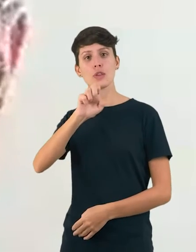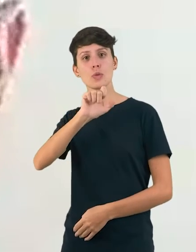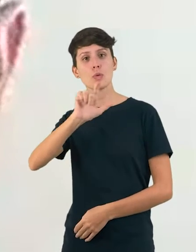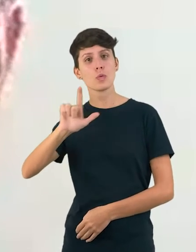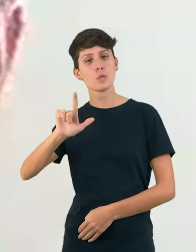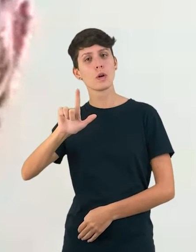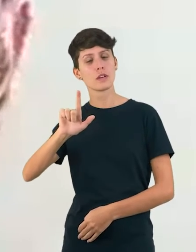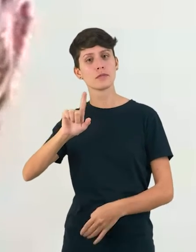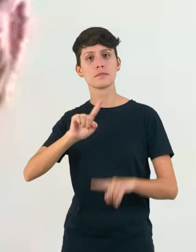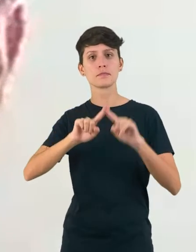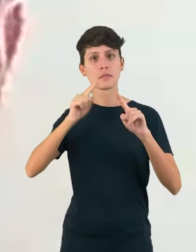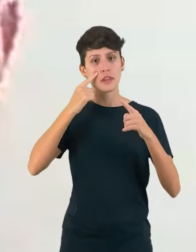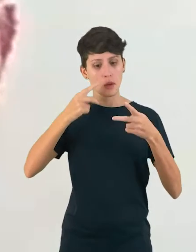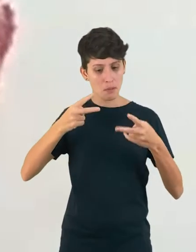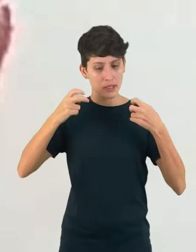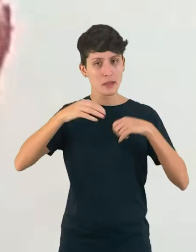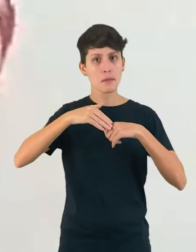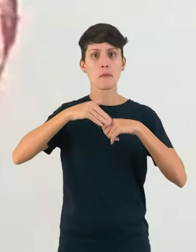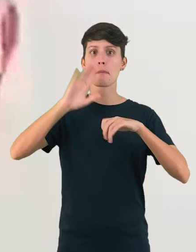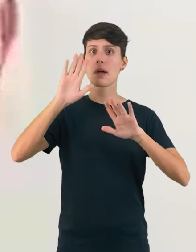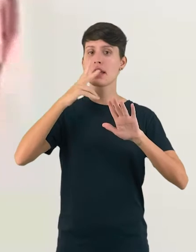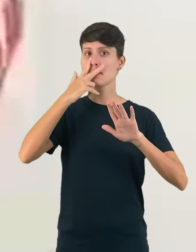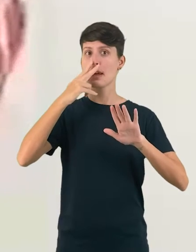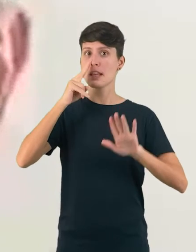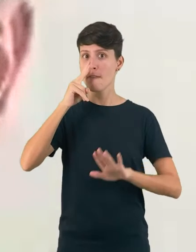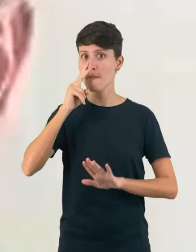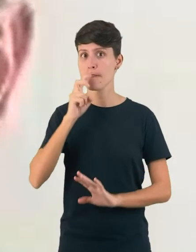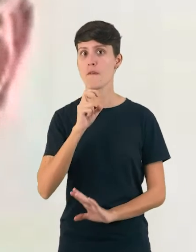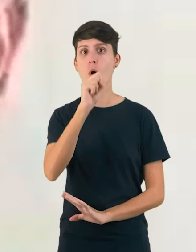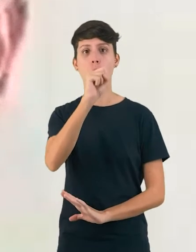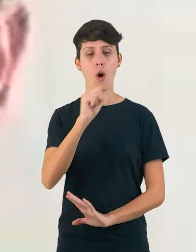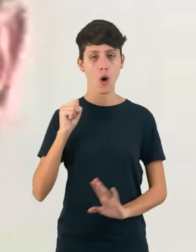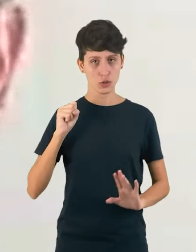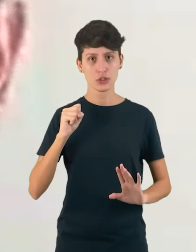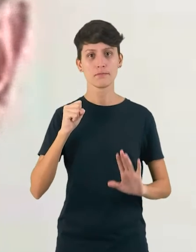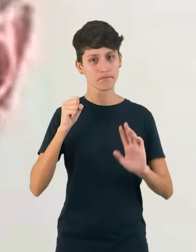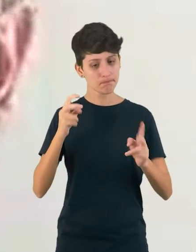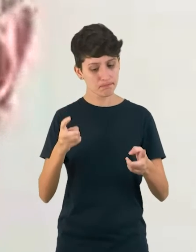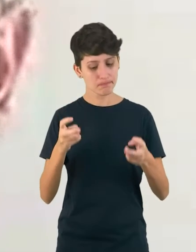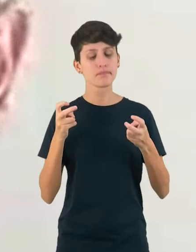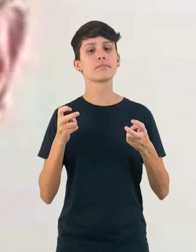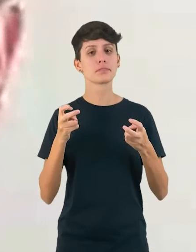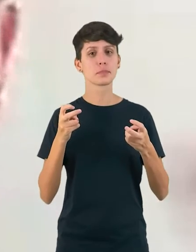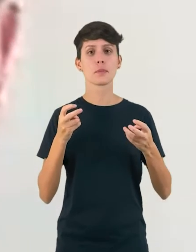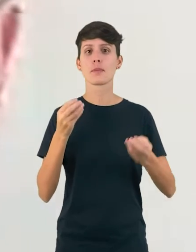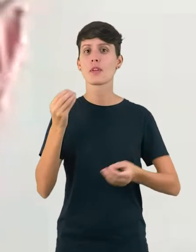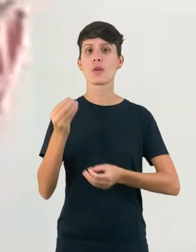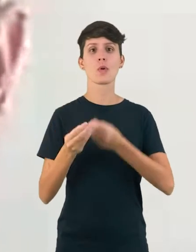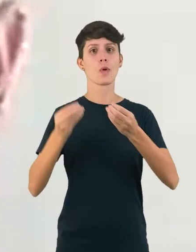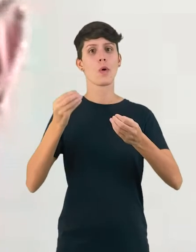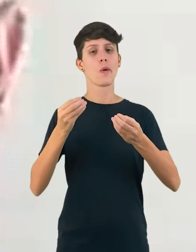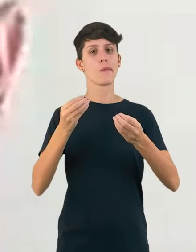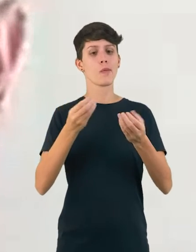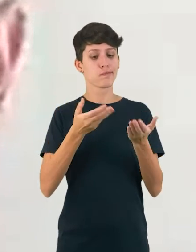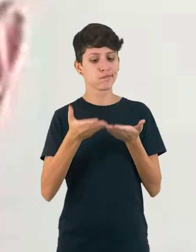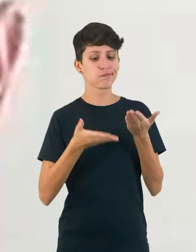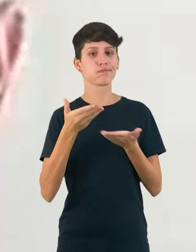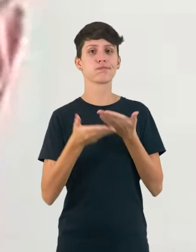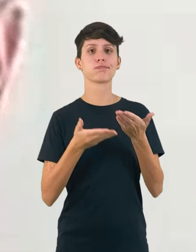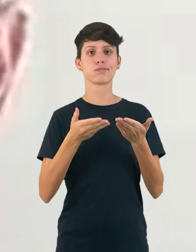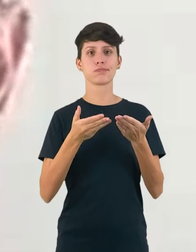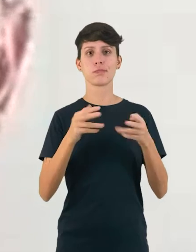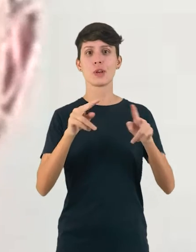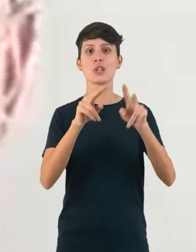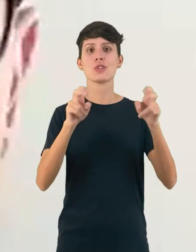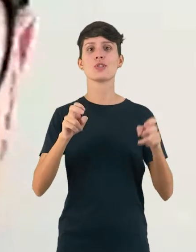ritualísticas, né? Mas o que eu vejo que é mais marcante nesse processo todo, né, é a